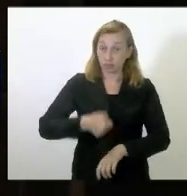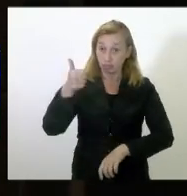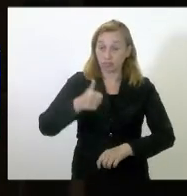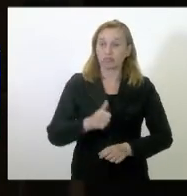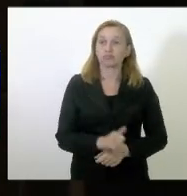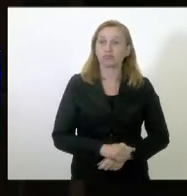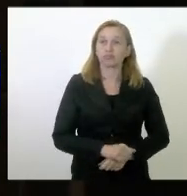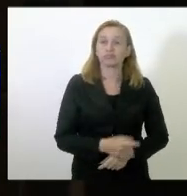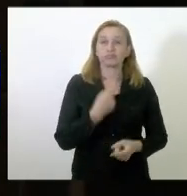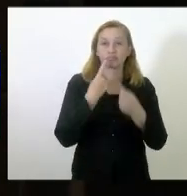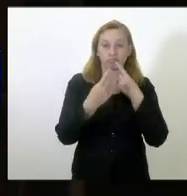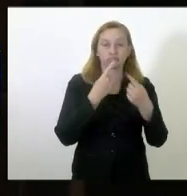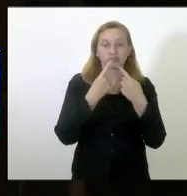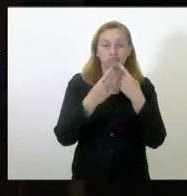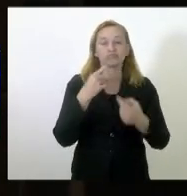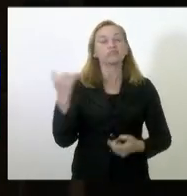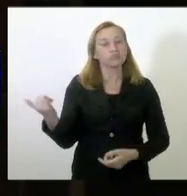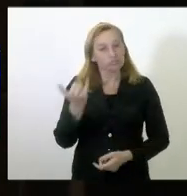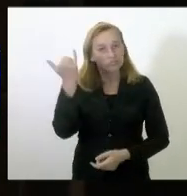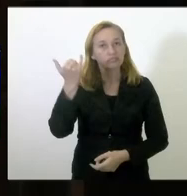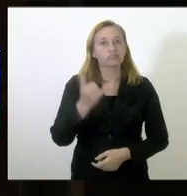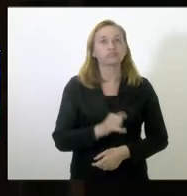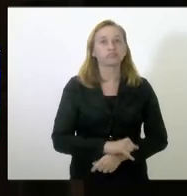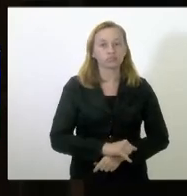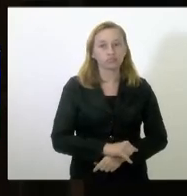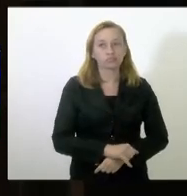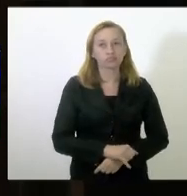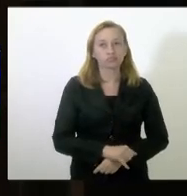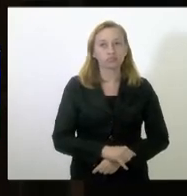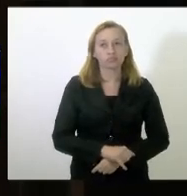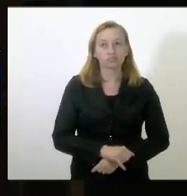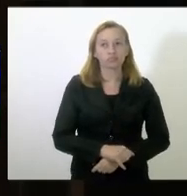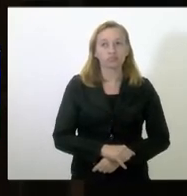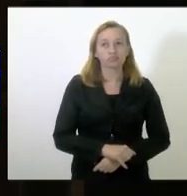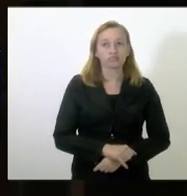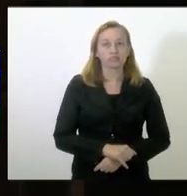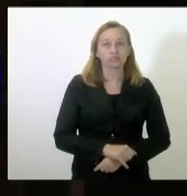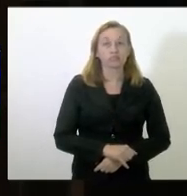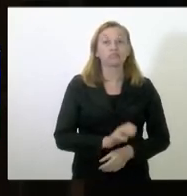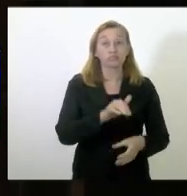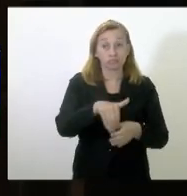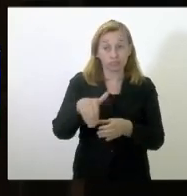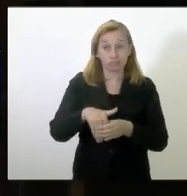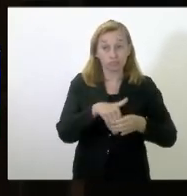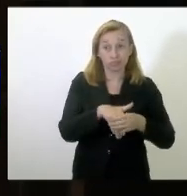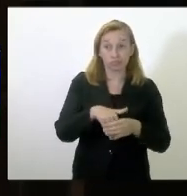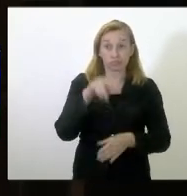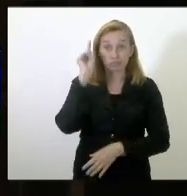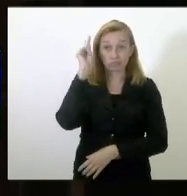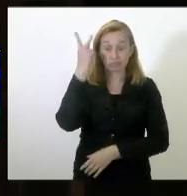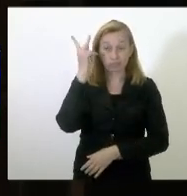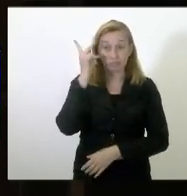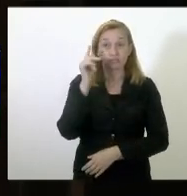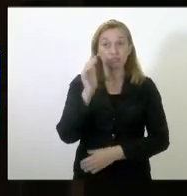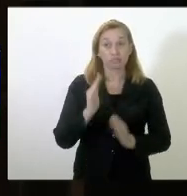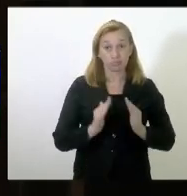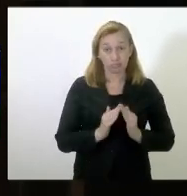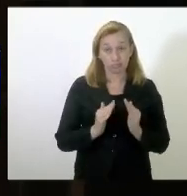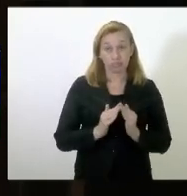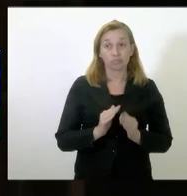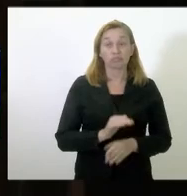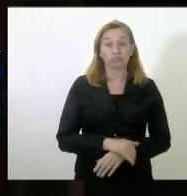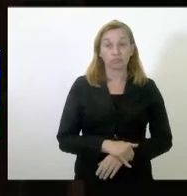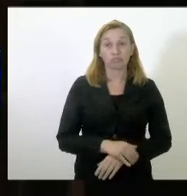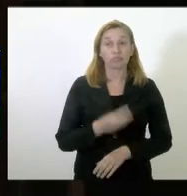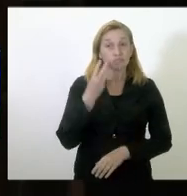Os debates serão importantíssimos, vamos ter votações históricas aqui nessa casa. O